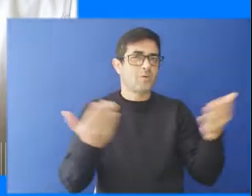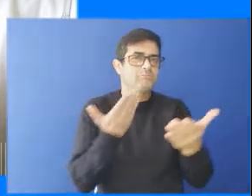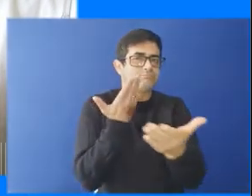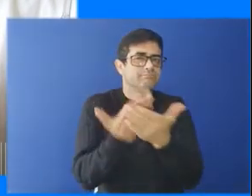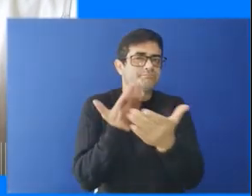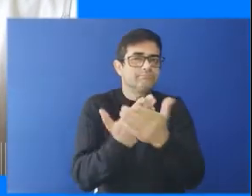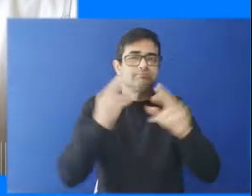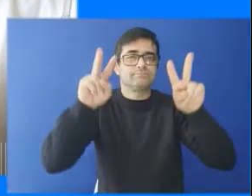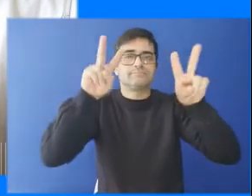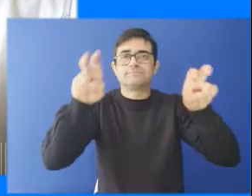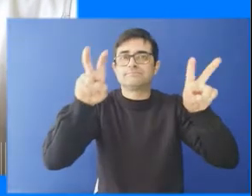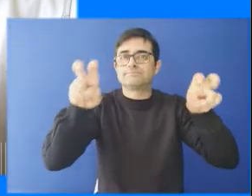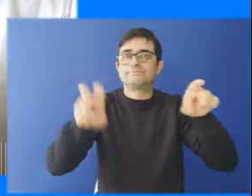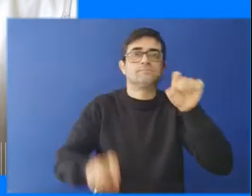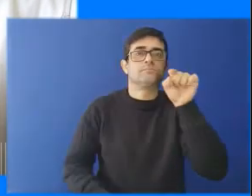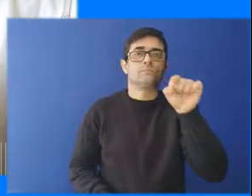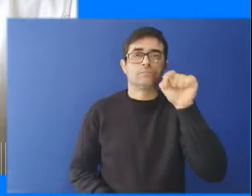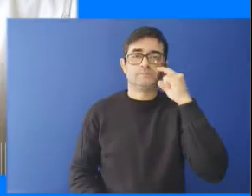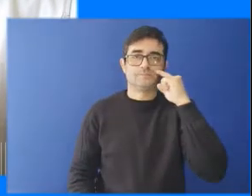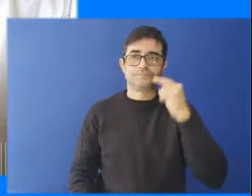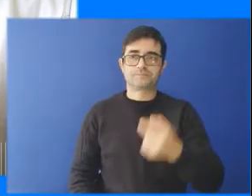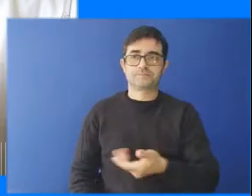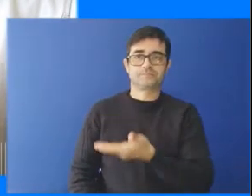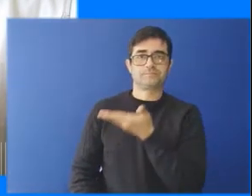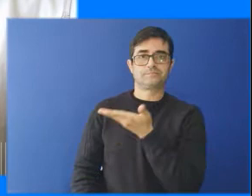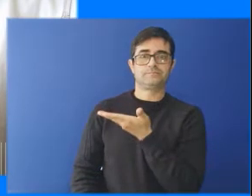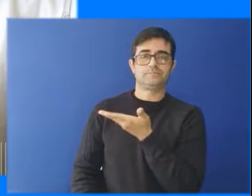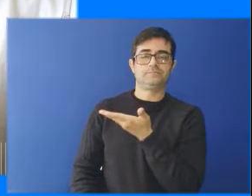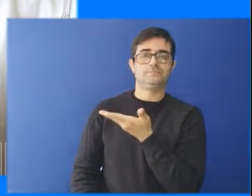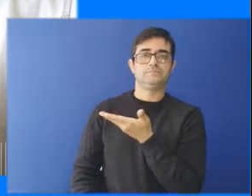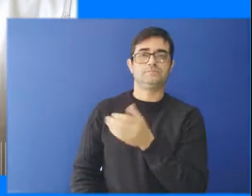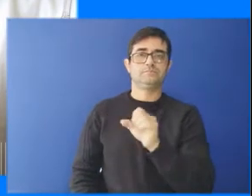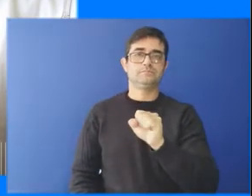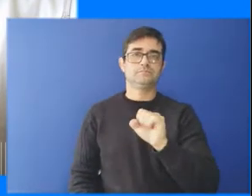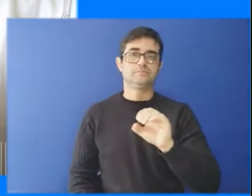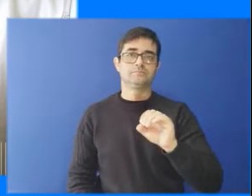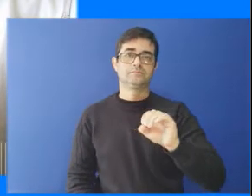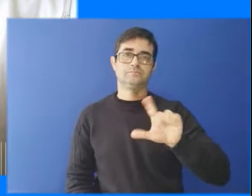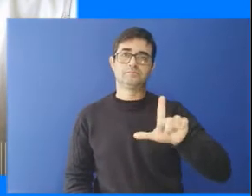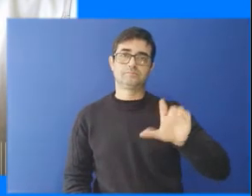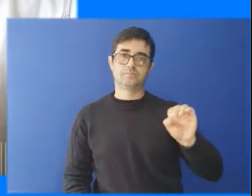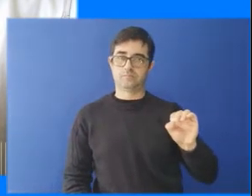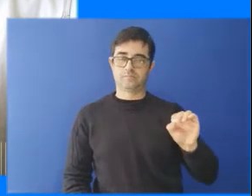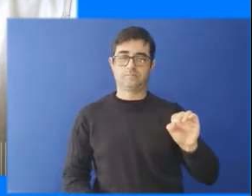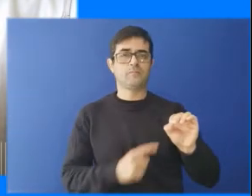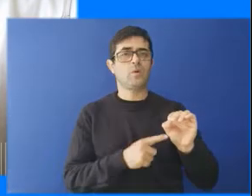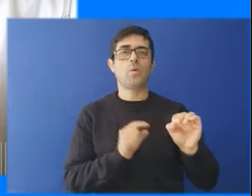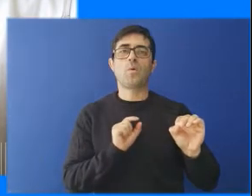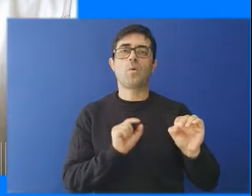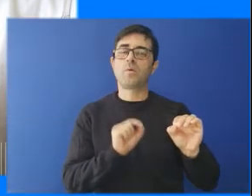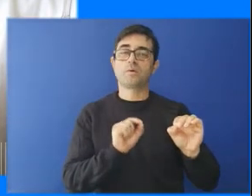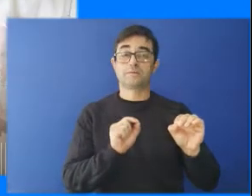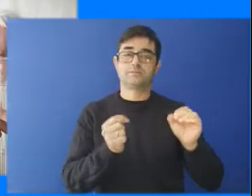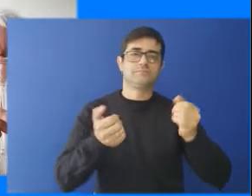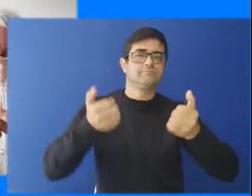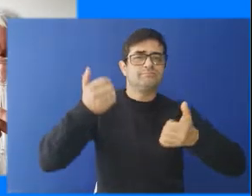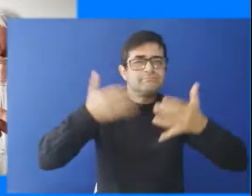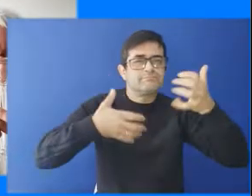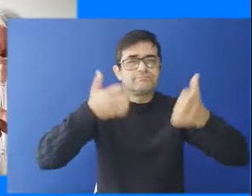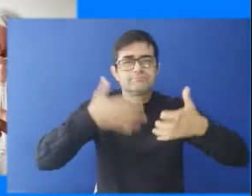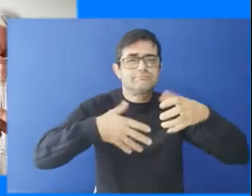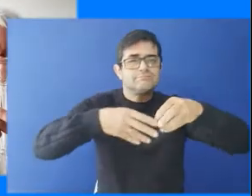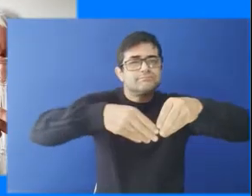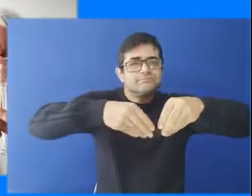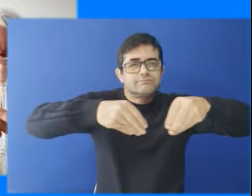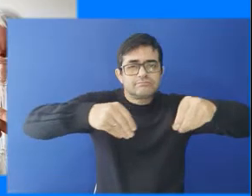Bem-vindos de volta à disciplina de Ciências do Ambiente. Na aula de hoje, nós iremos abordar o tema do solo. Nós vamos discutir um